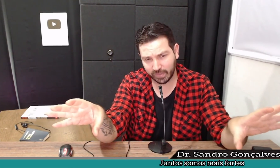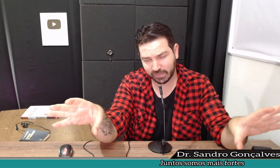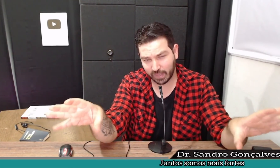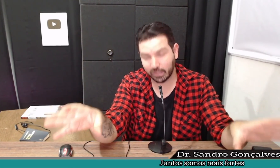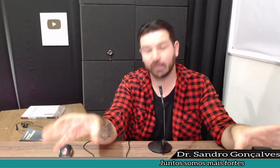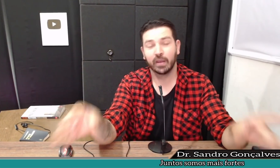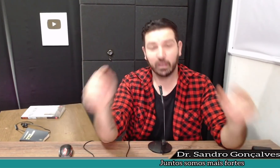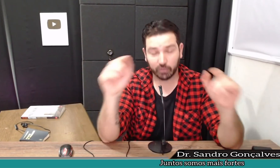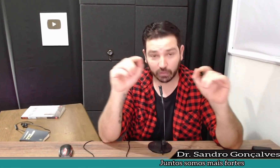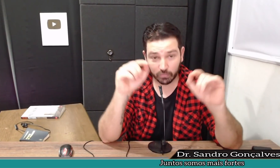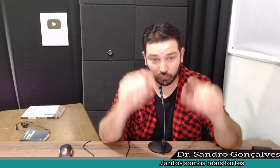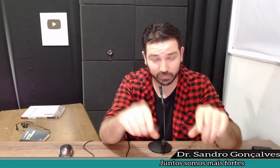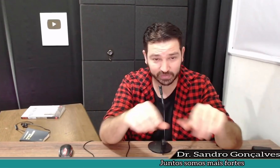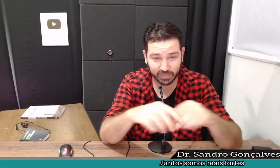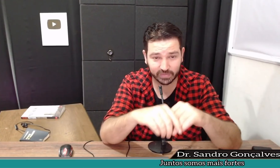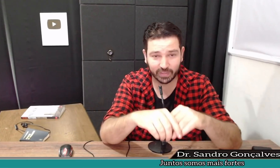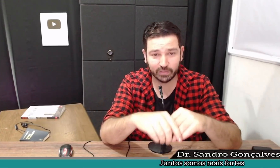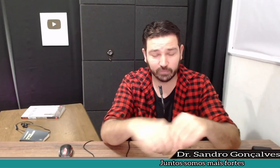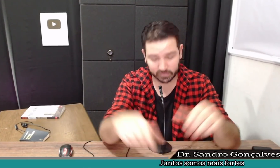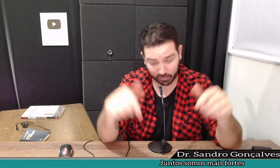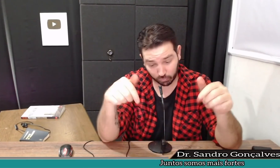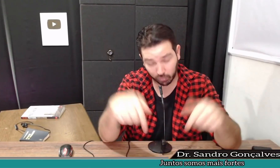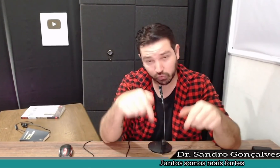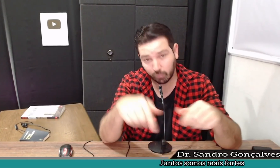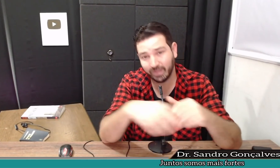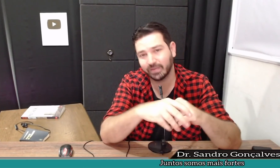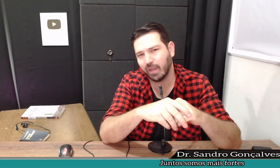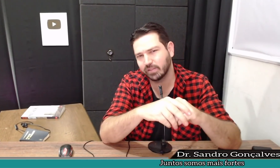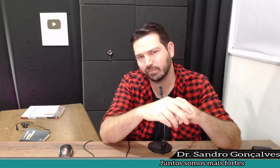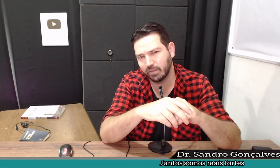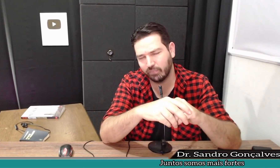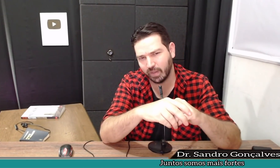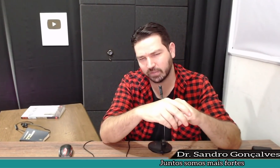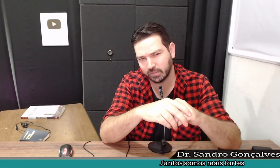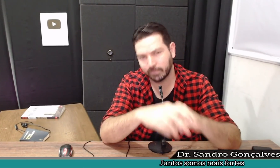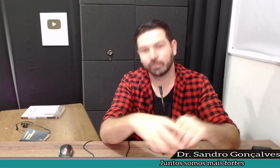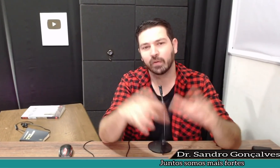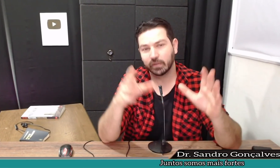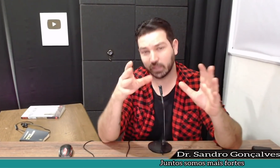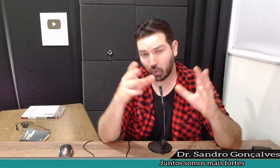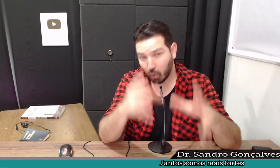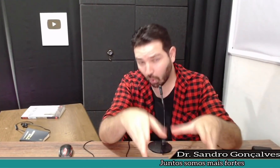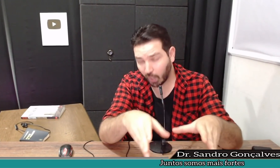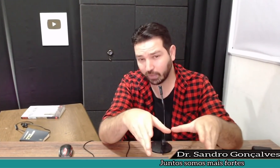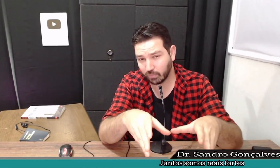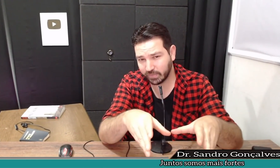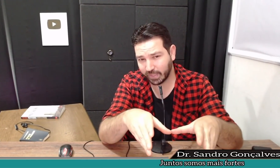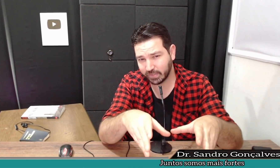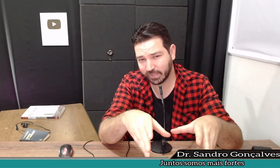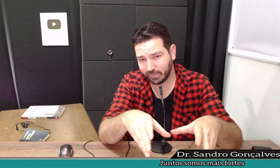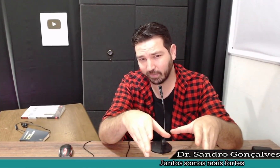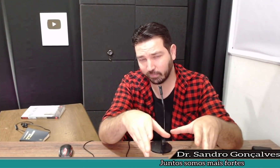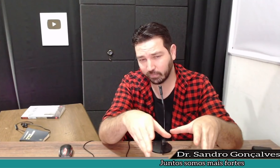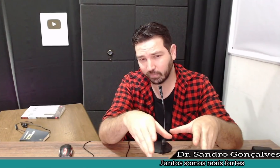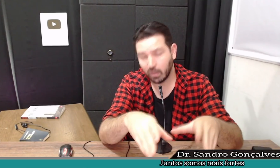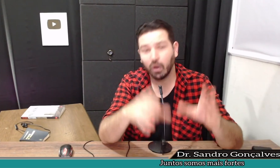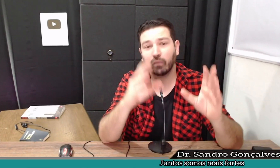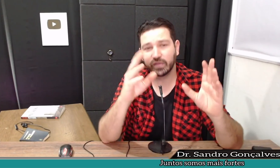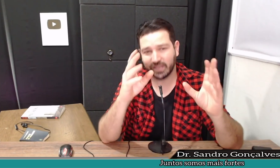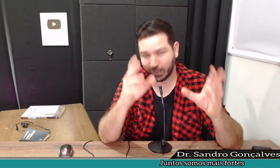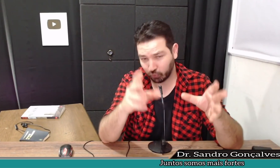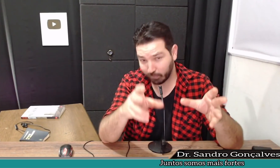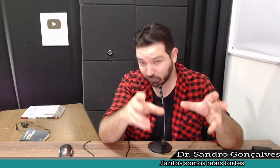me manifestar aqui. Eu quero que você, cidadão brasileiro, nos comentários se manifeste. Você concorda com o 7 de setembro?